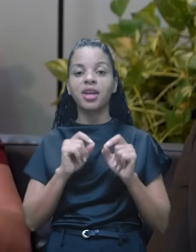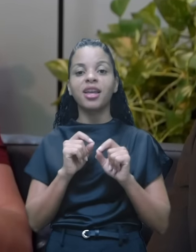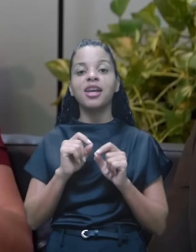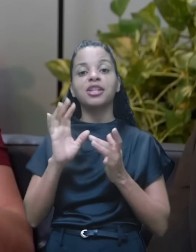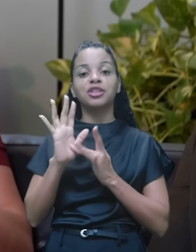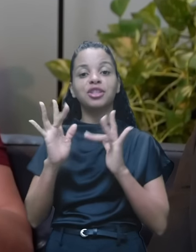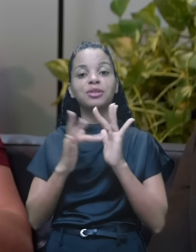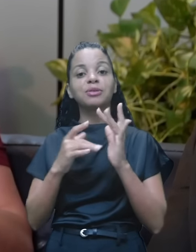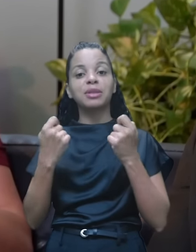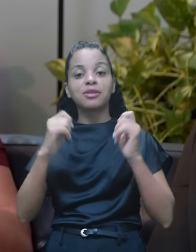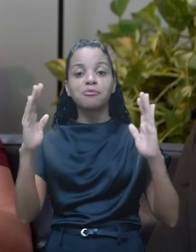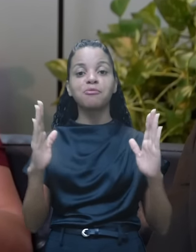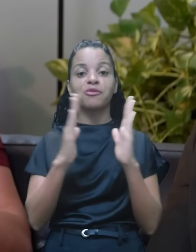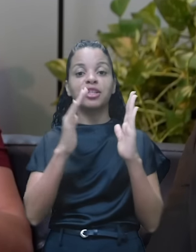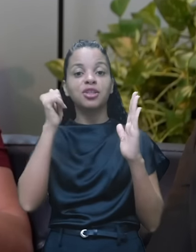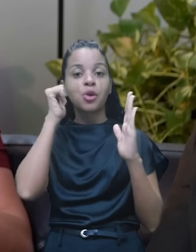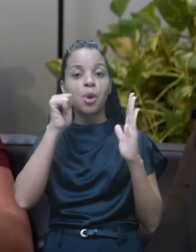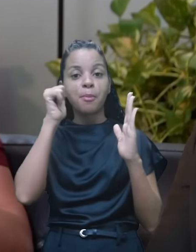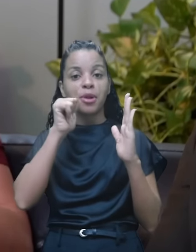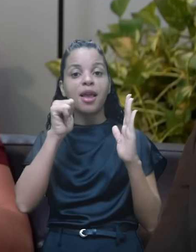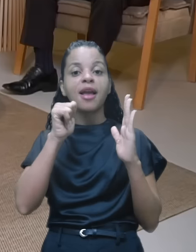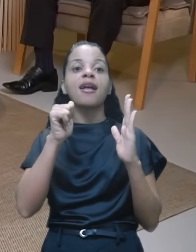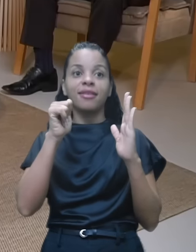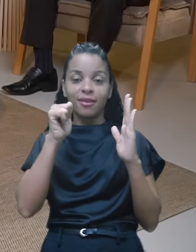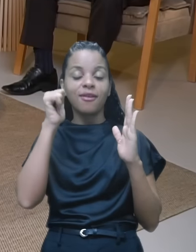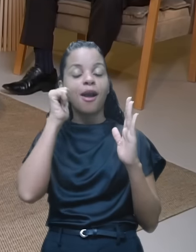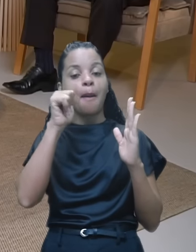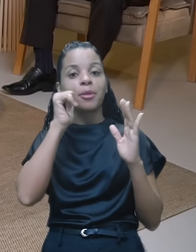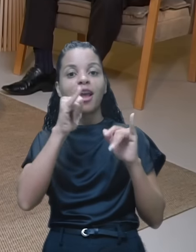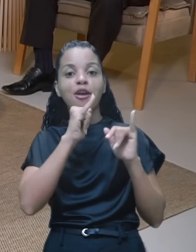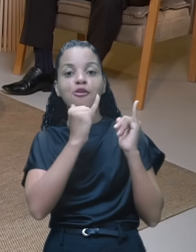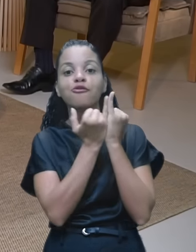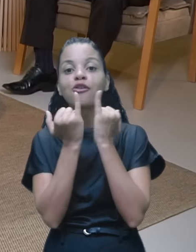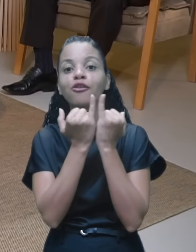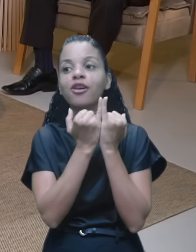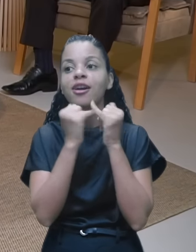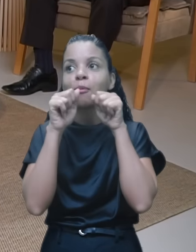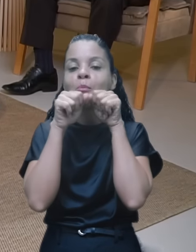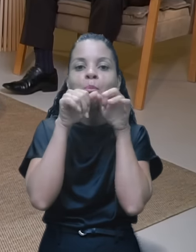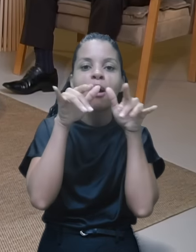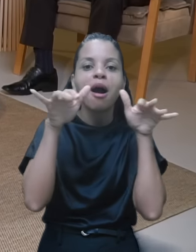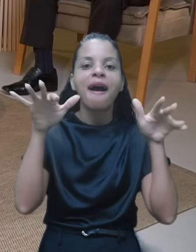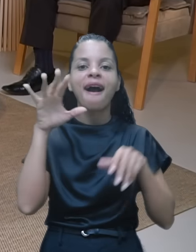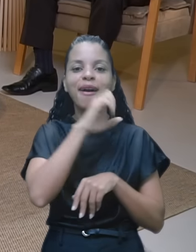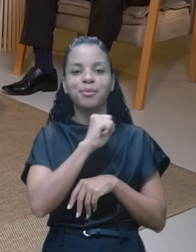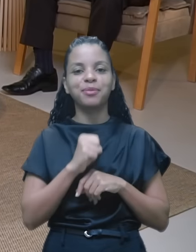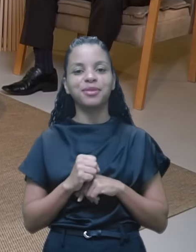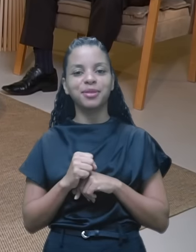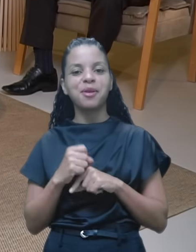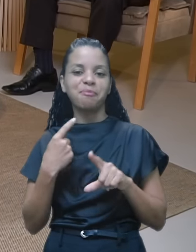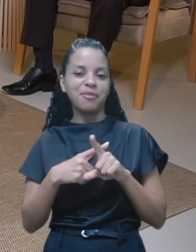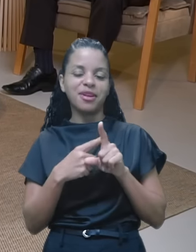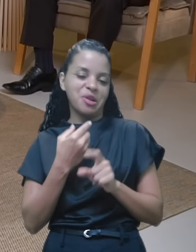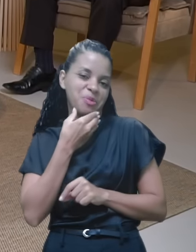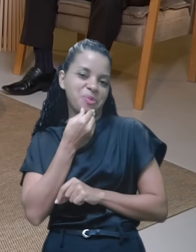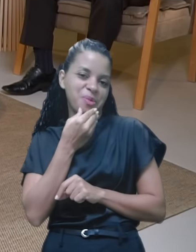notícia espalhasse rápido. Se tivesse aparecido primeiro para um homem, ainda estava meio em segredo,